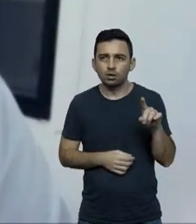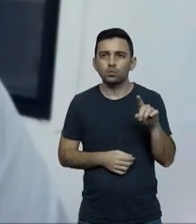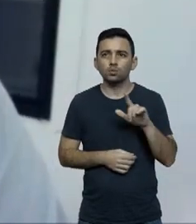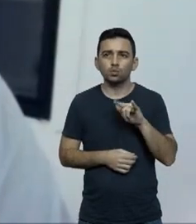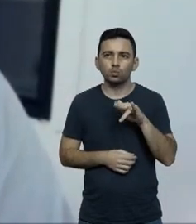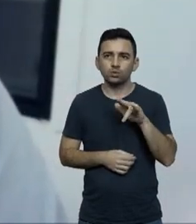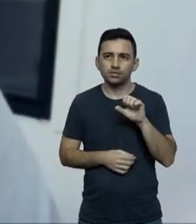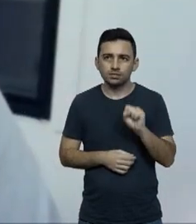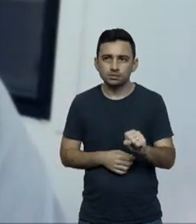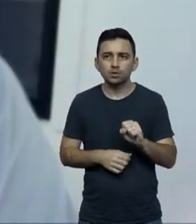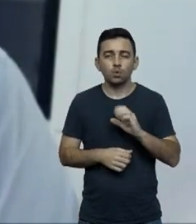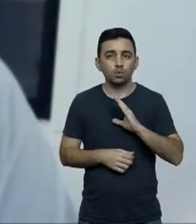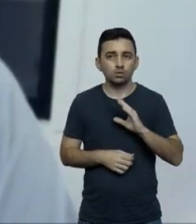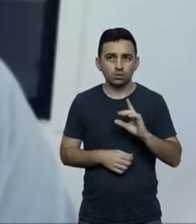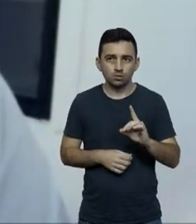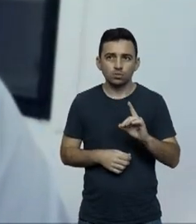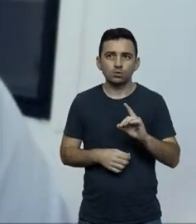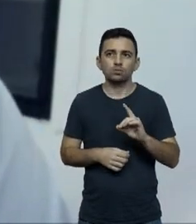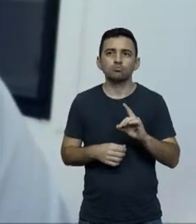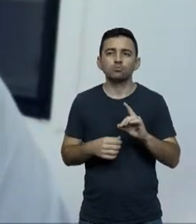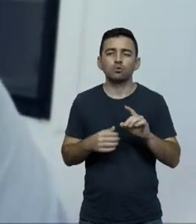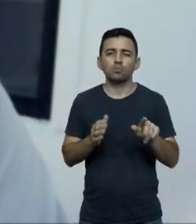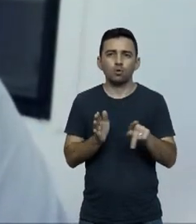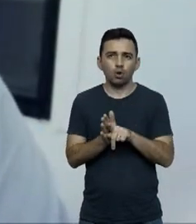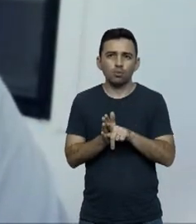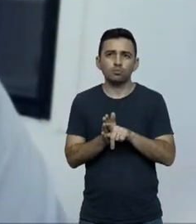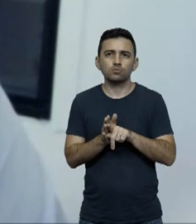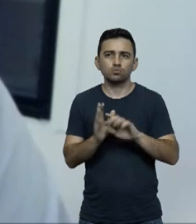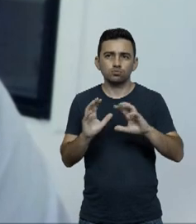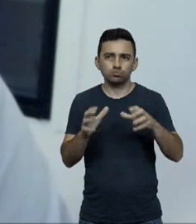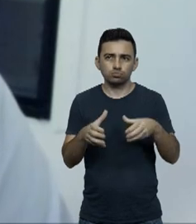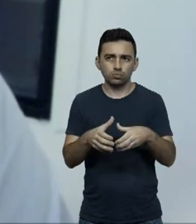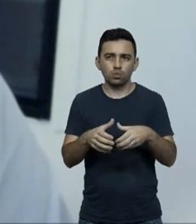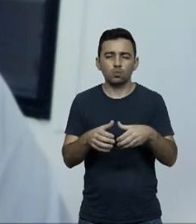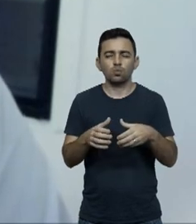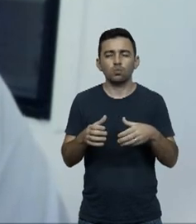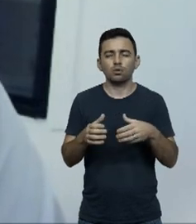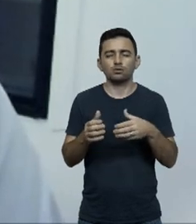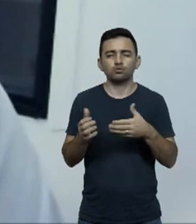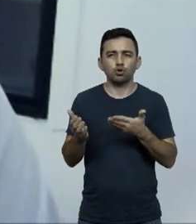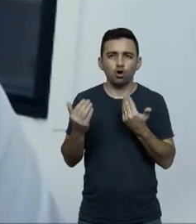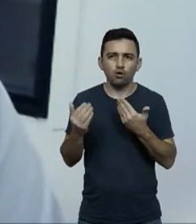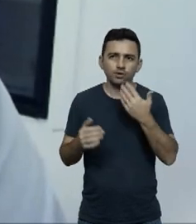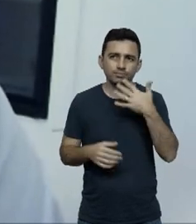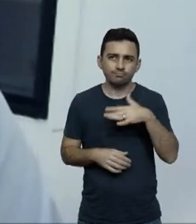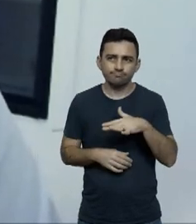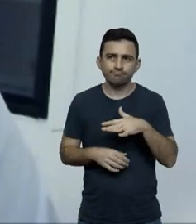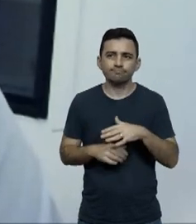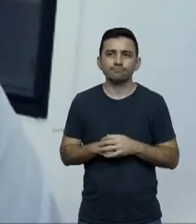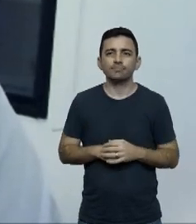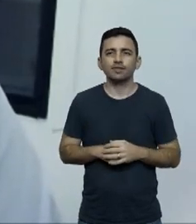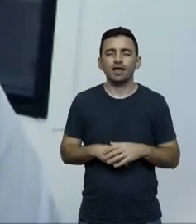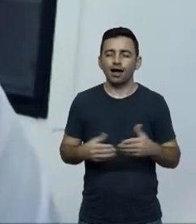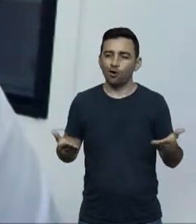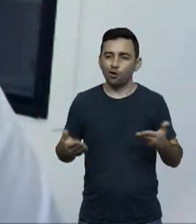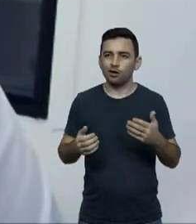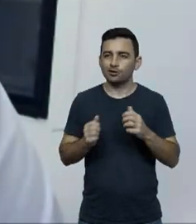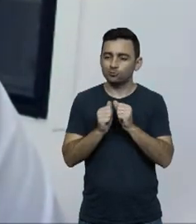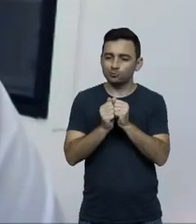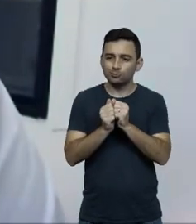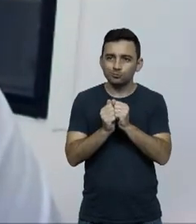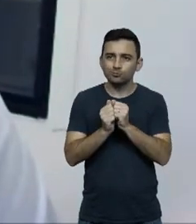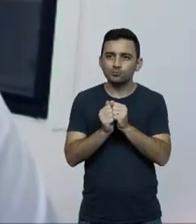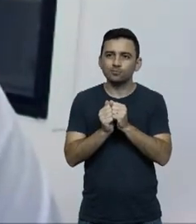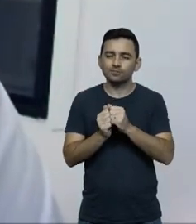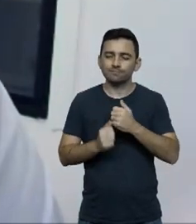Carvalho Botelho coordenador do Centro de Apoio operacional da criança adolescente que é um prazer dividir esse momento também